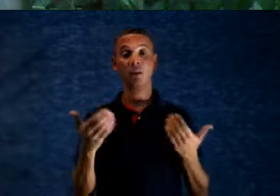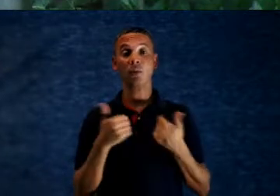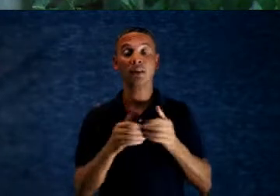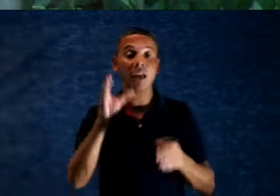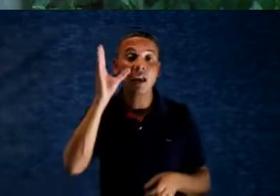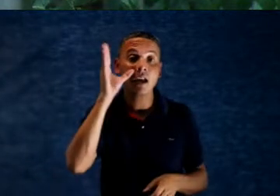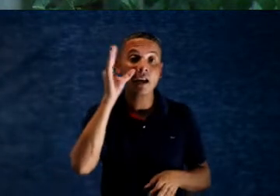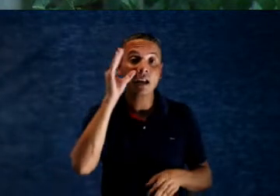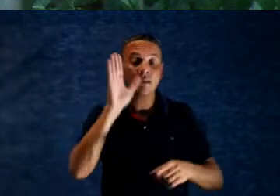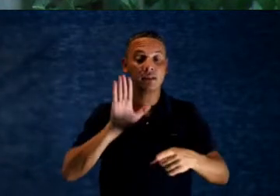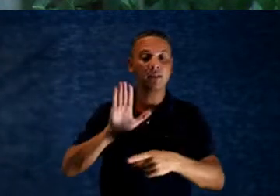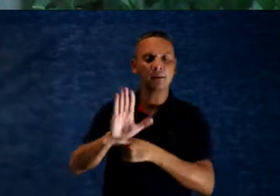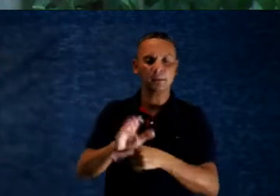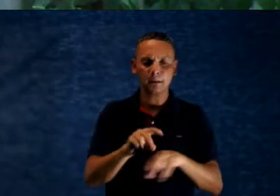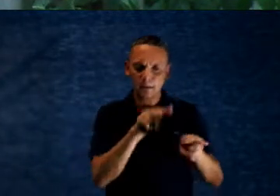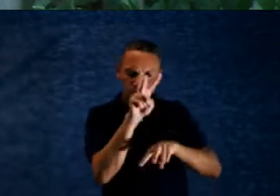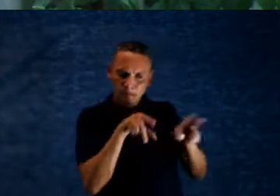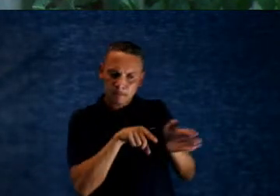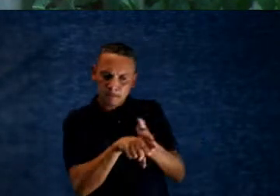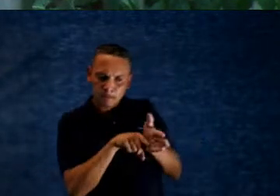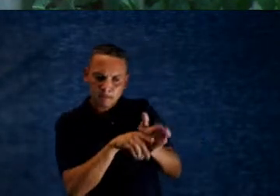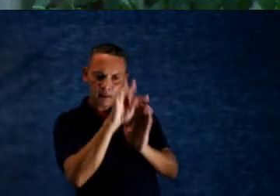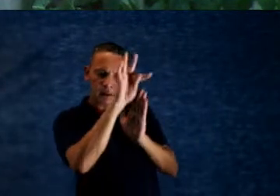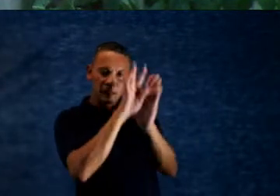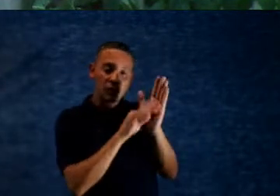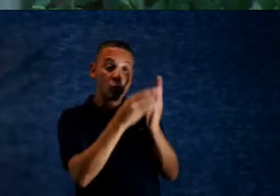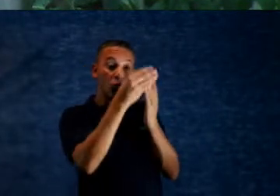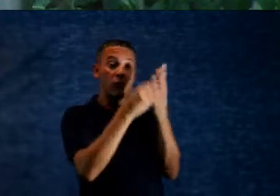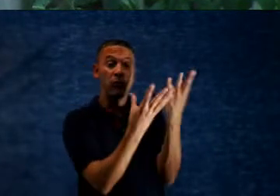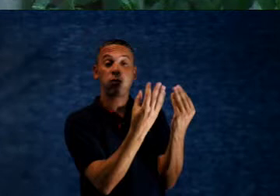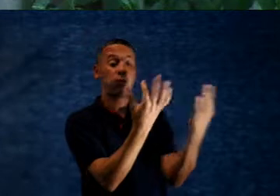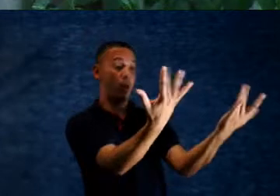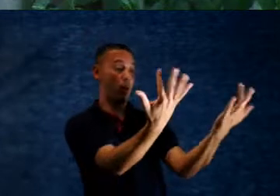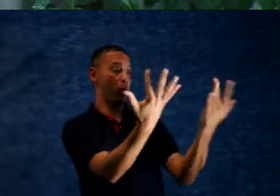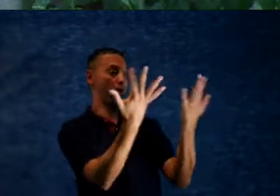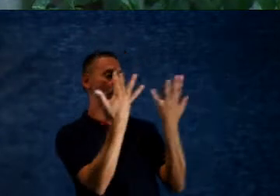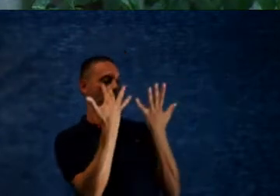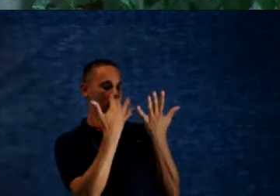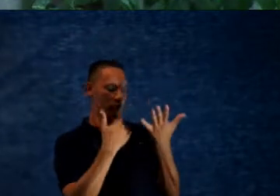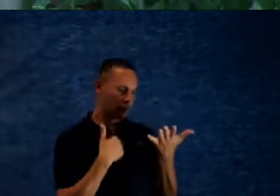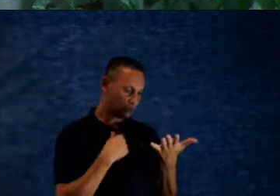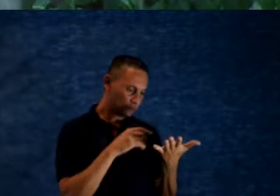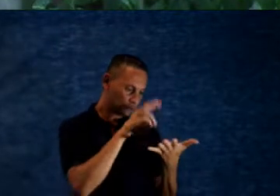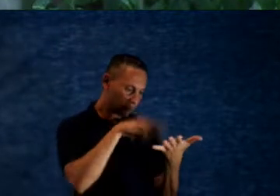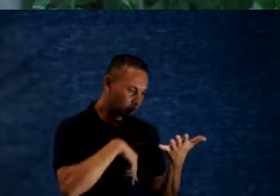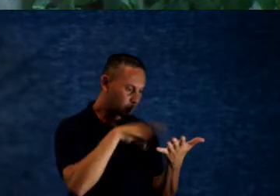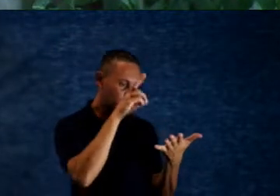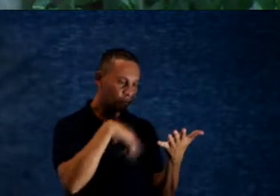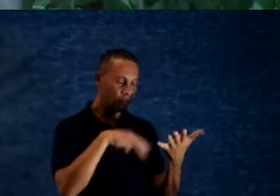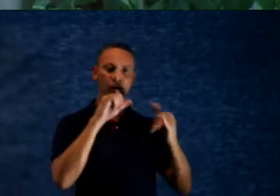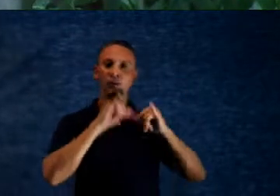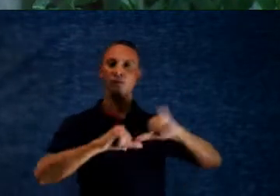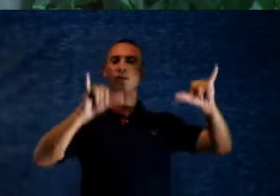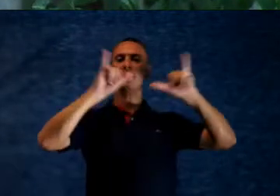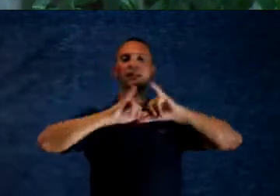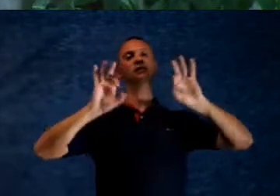aí, comecei a interessar-me pela análise de textos, e os livros chegaram aos montes e recebiam